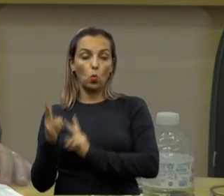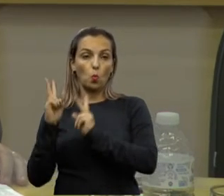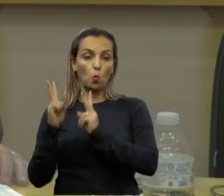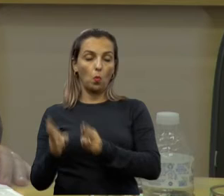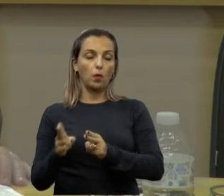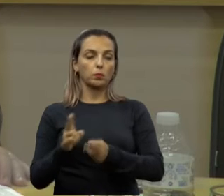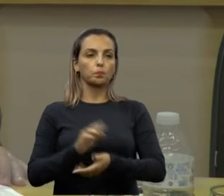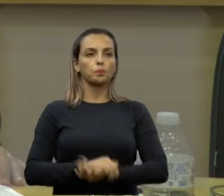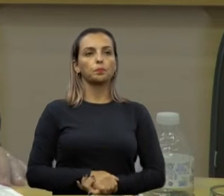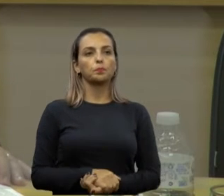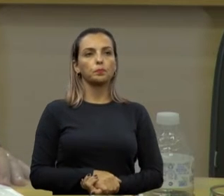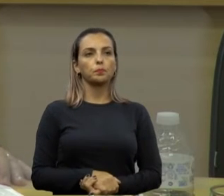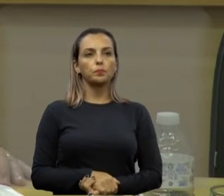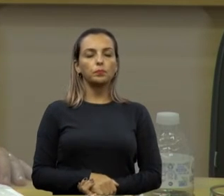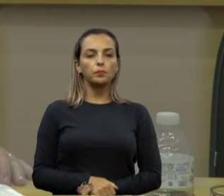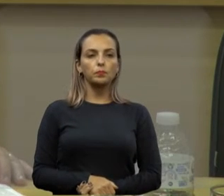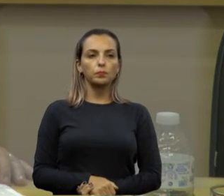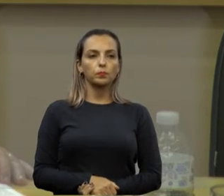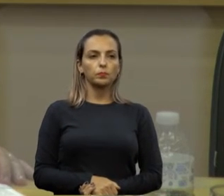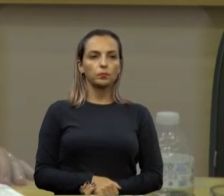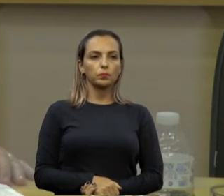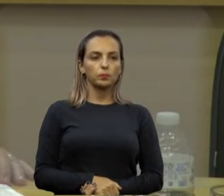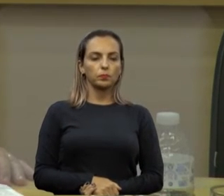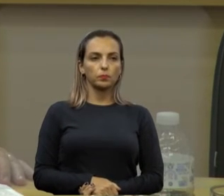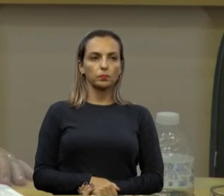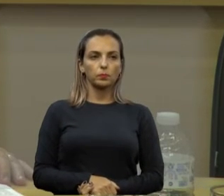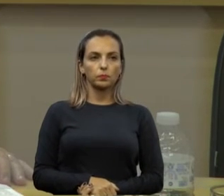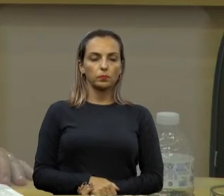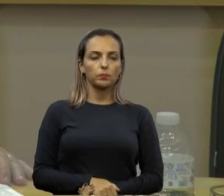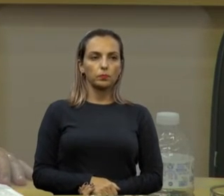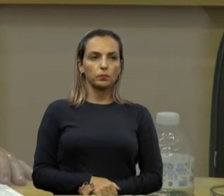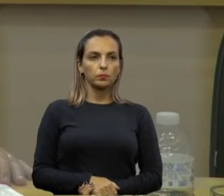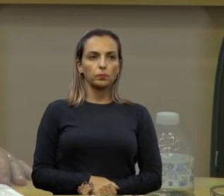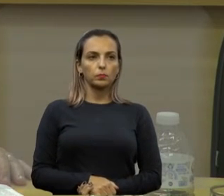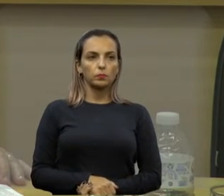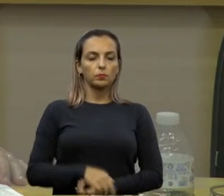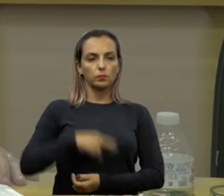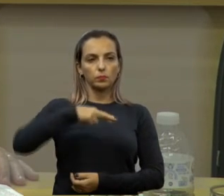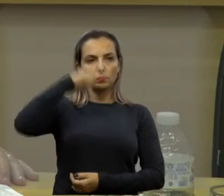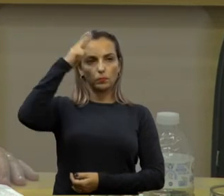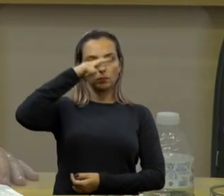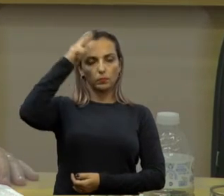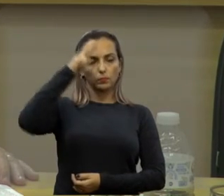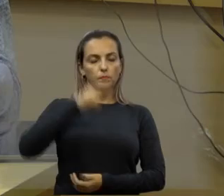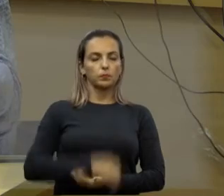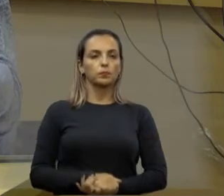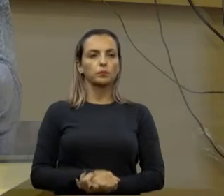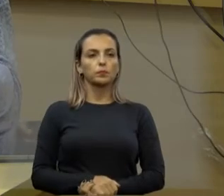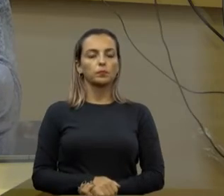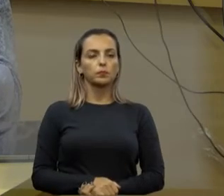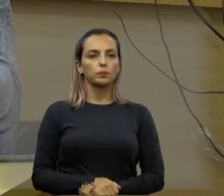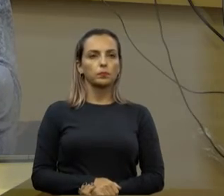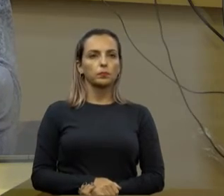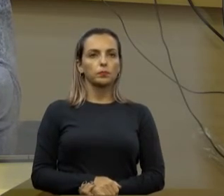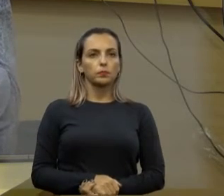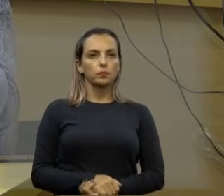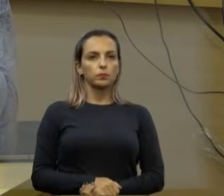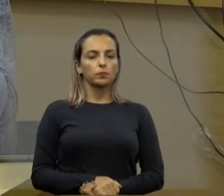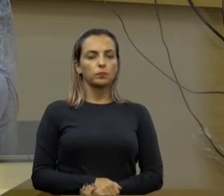do projeto Ok próximo item Vereador Rafael Dead 1º secretário